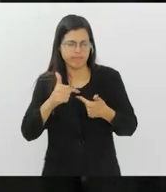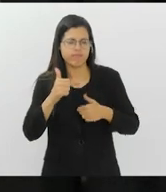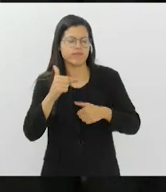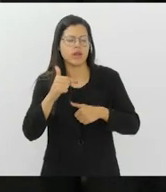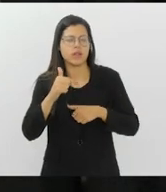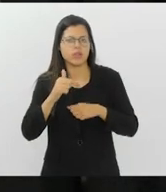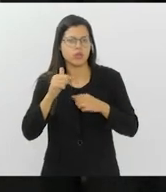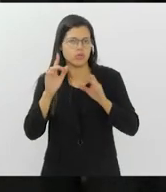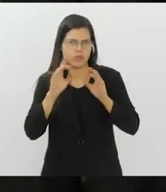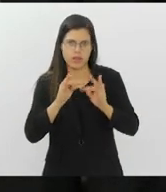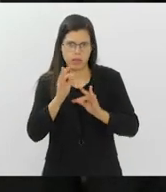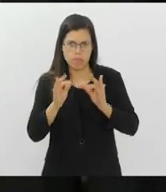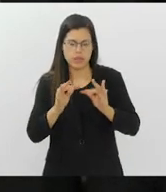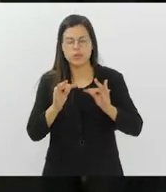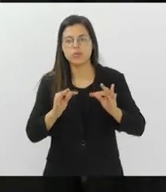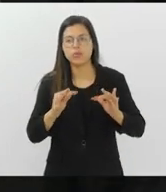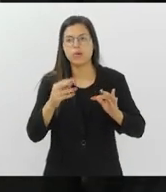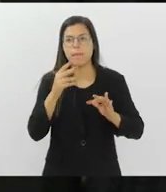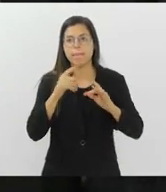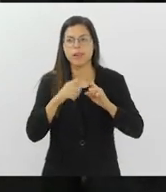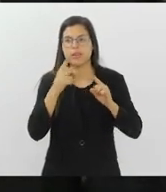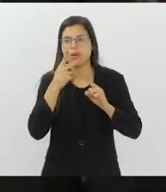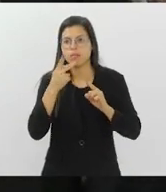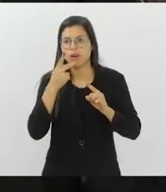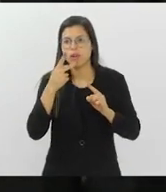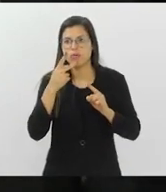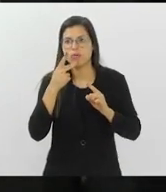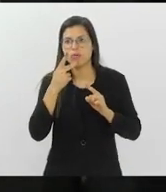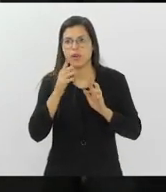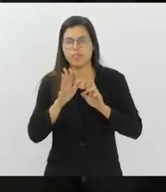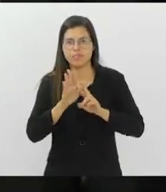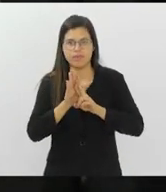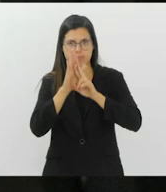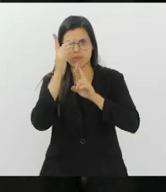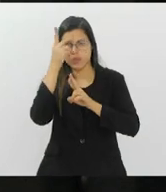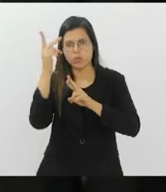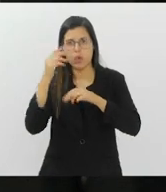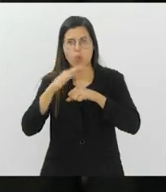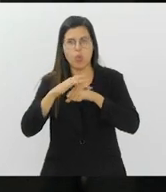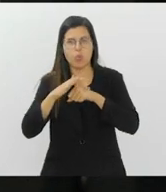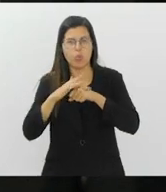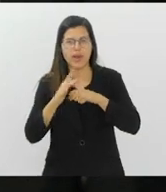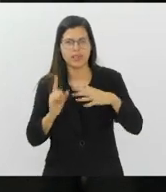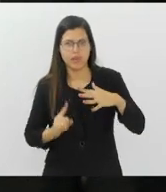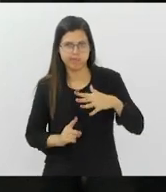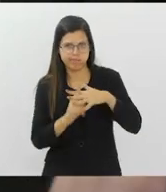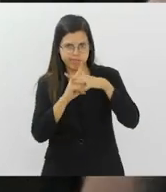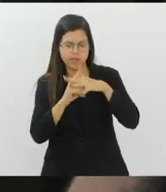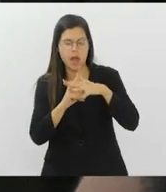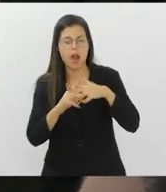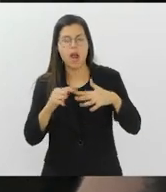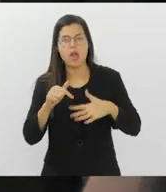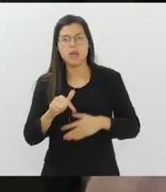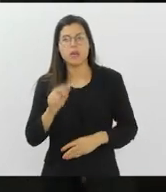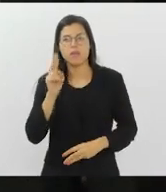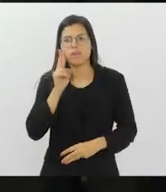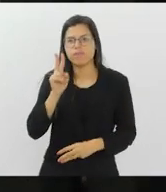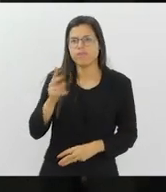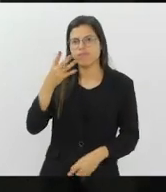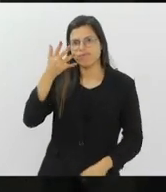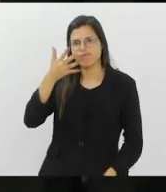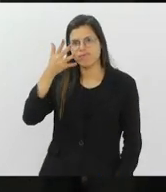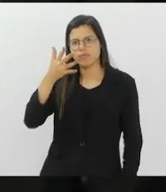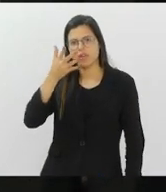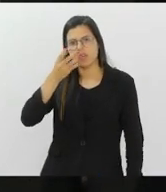nome das pessoas com doenças raras. E aí, vendo o discurso da doutora Ana, eu fui